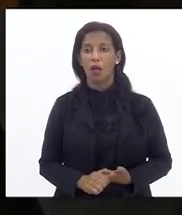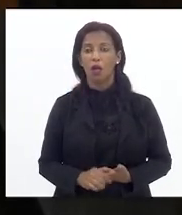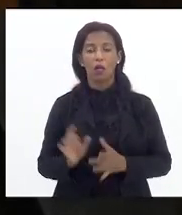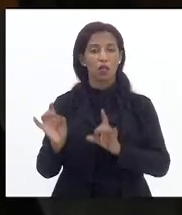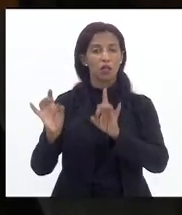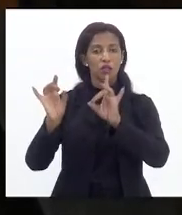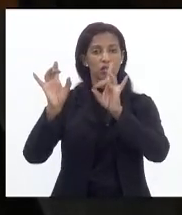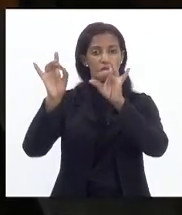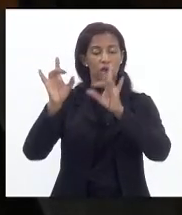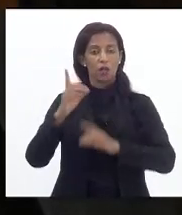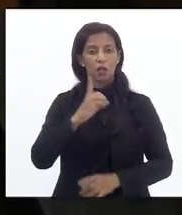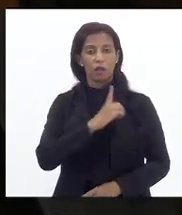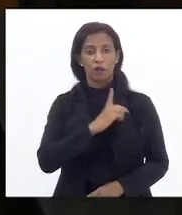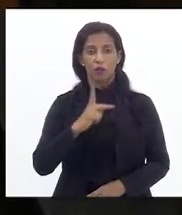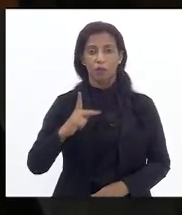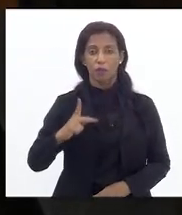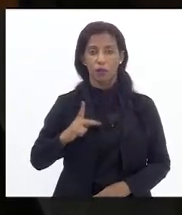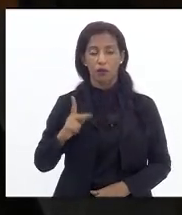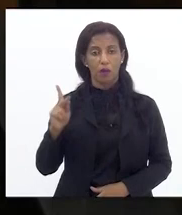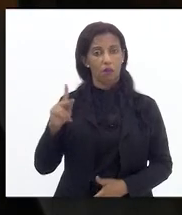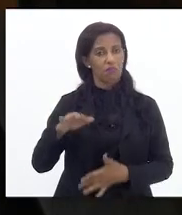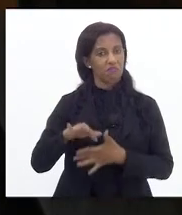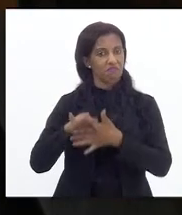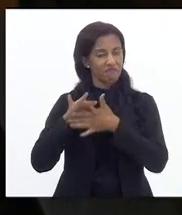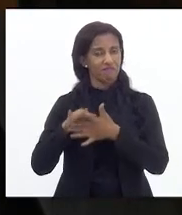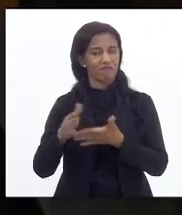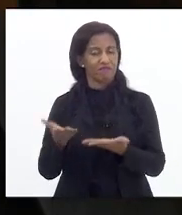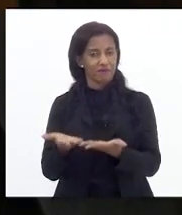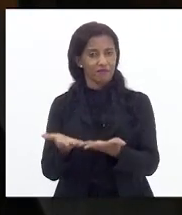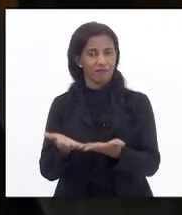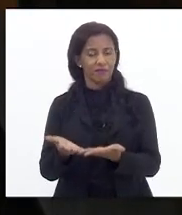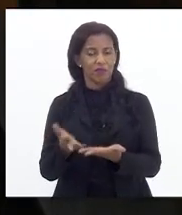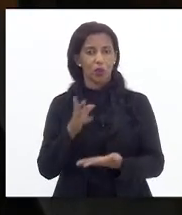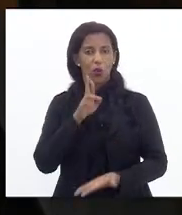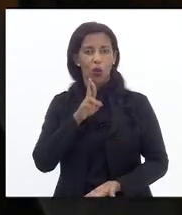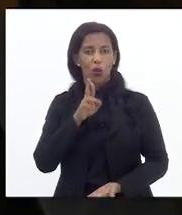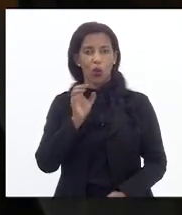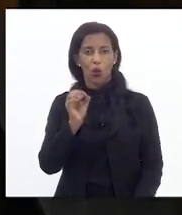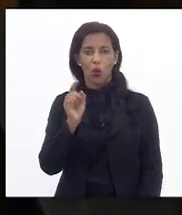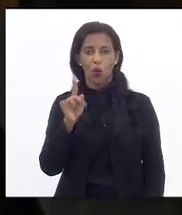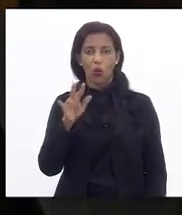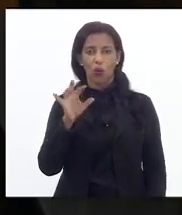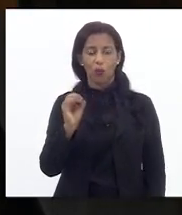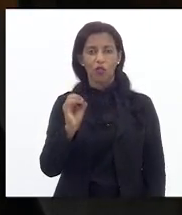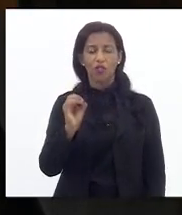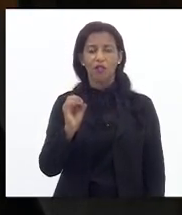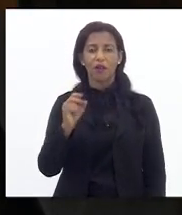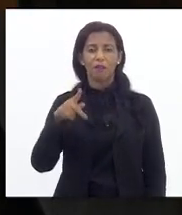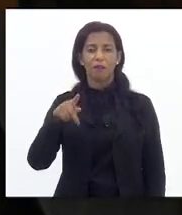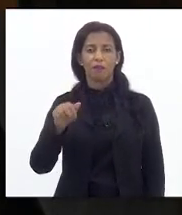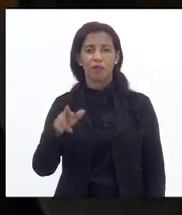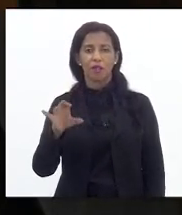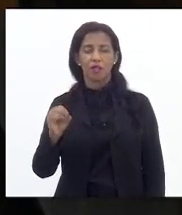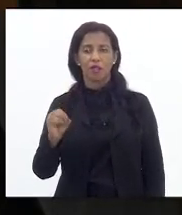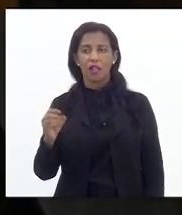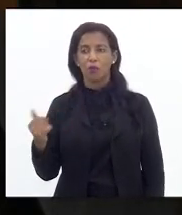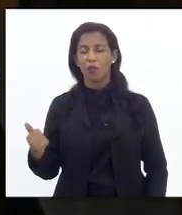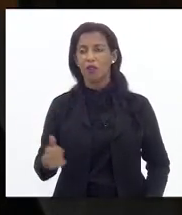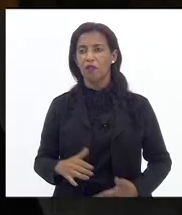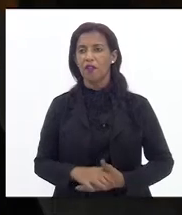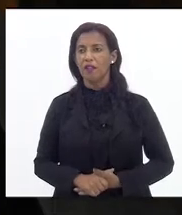especial Nossa defensora pública representada aqui Dr Rodrigo Pacheco defensora marca